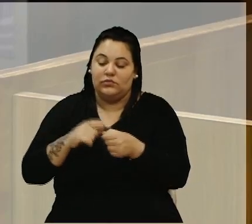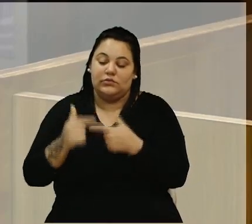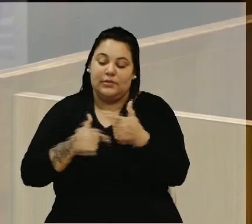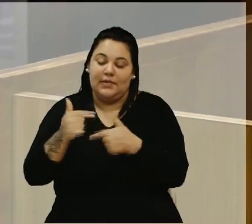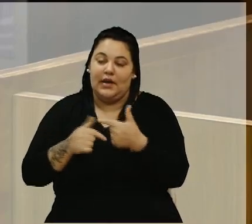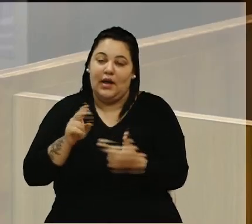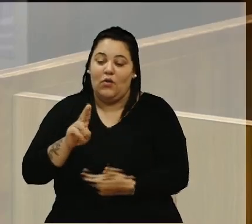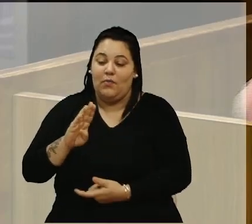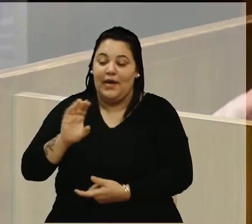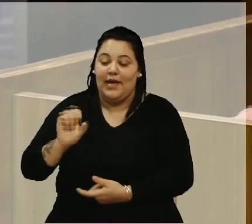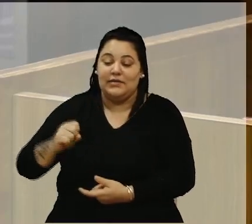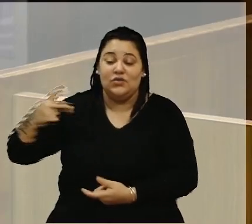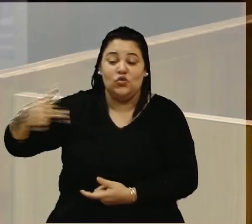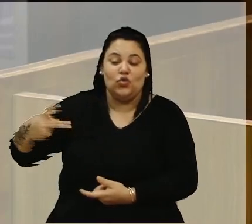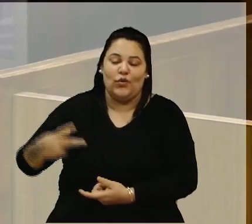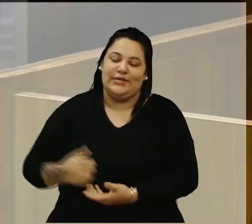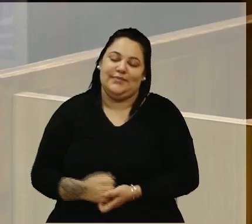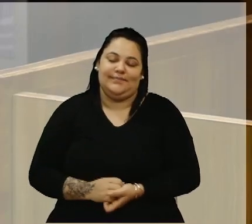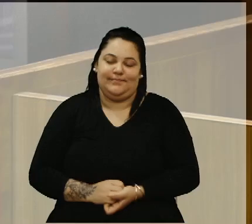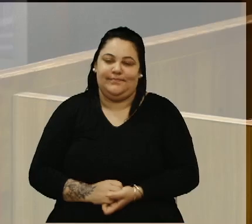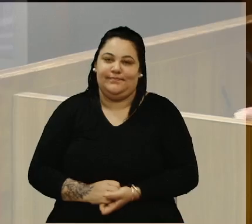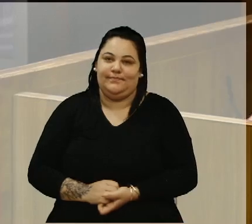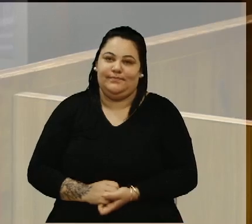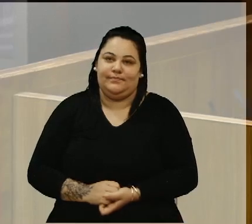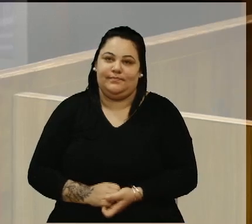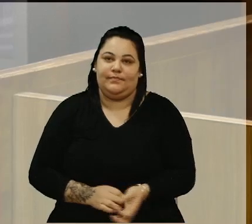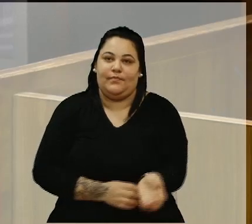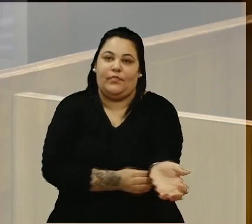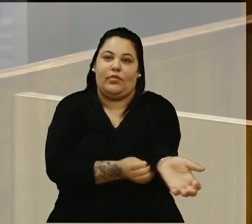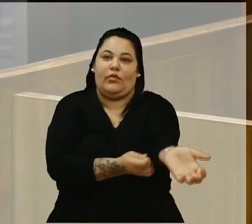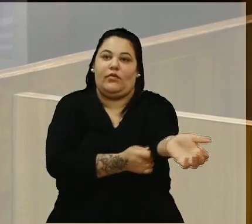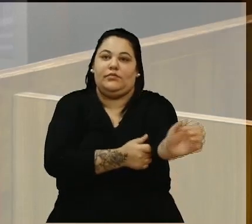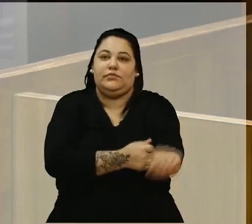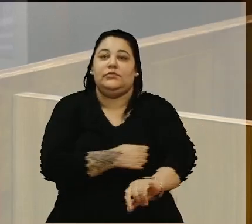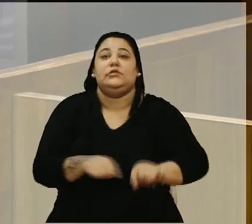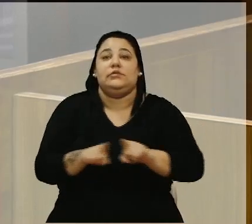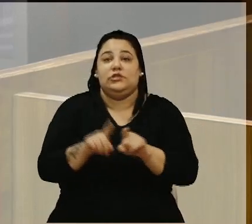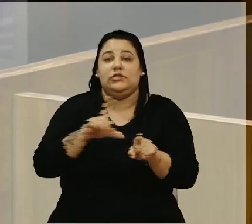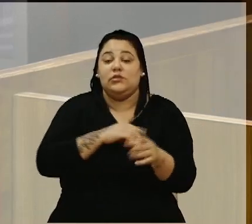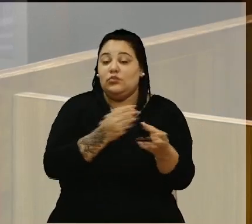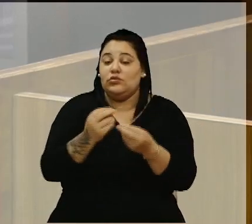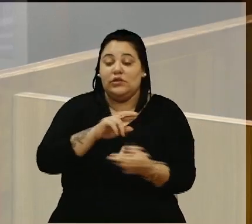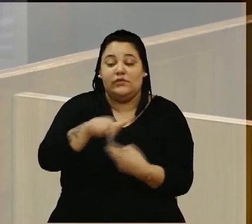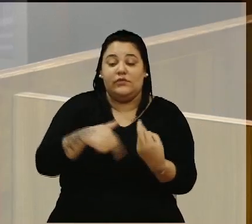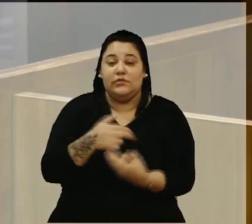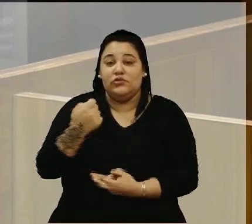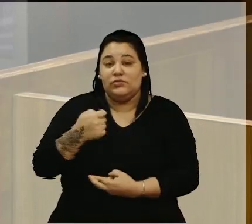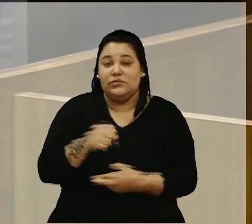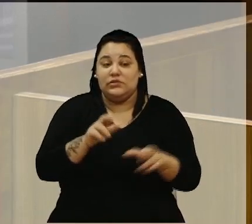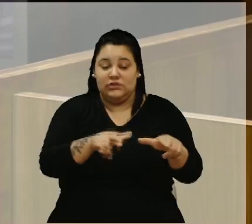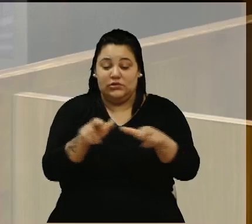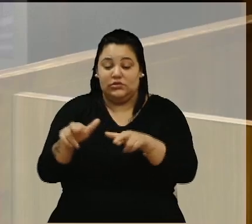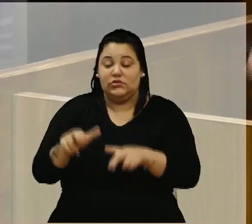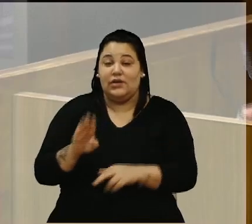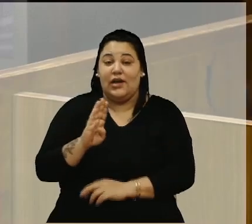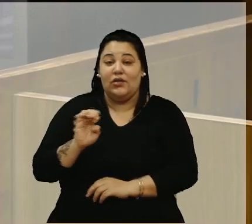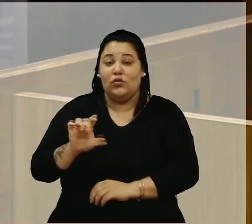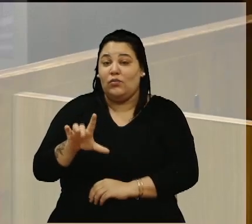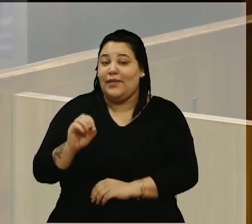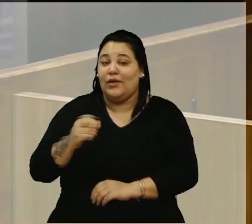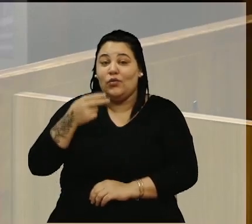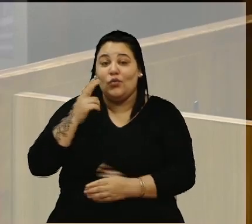Também nós temos muitas reformas que precisamos nas UBS da região. A do Belo continua chovendo